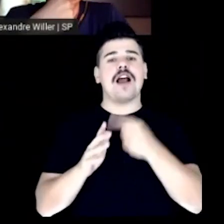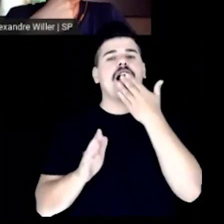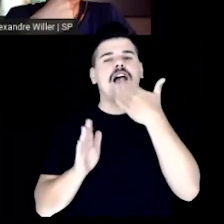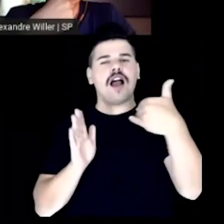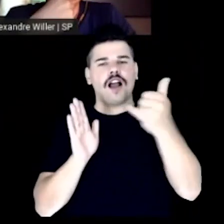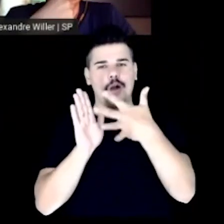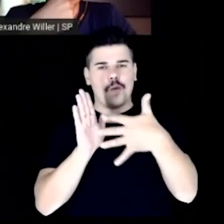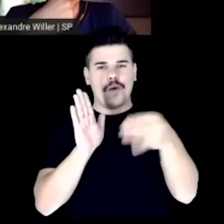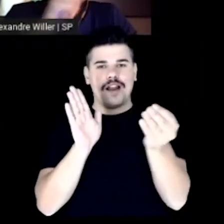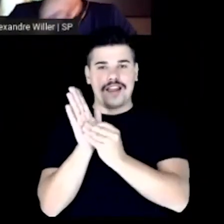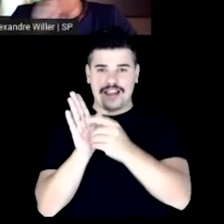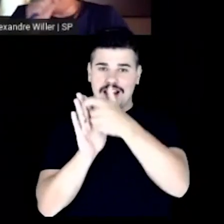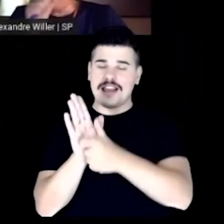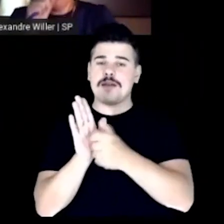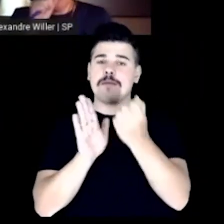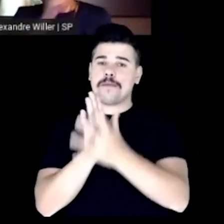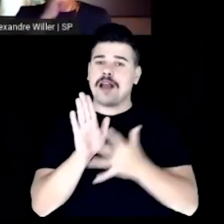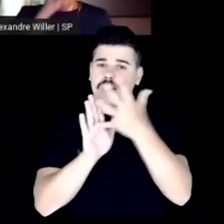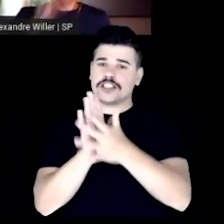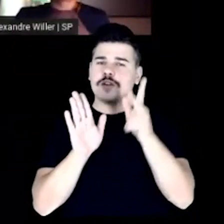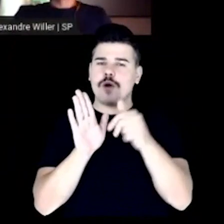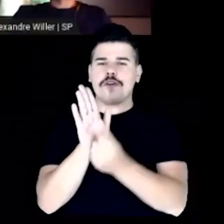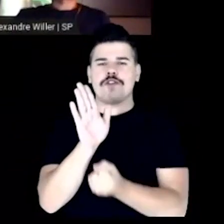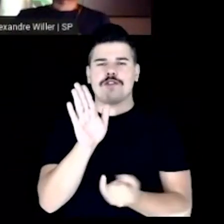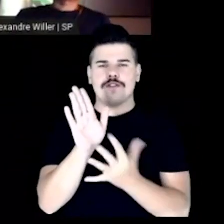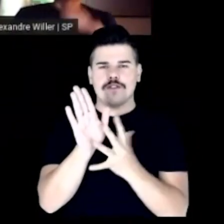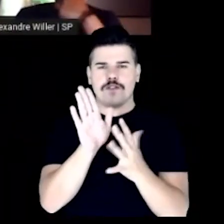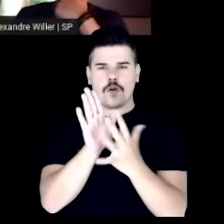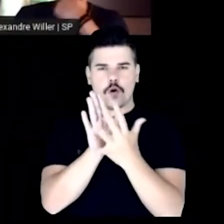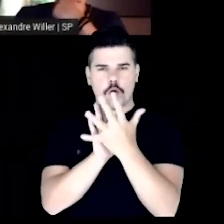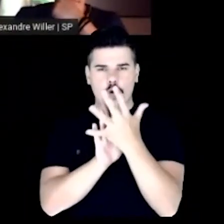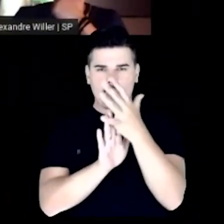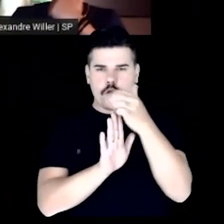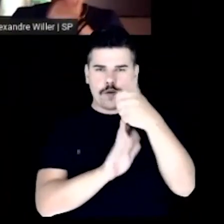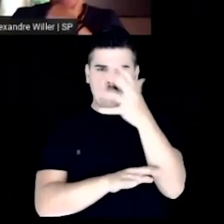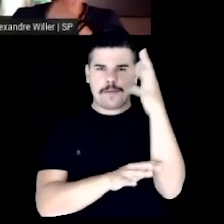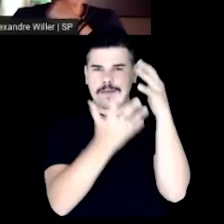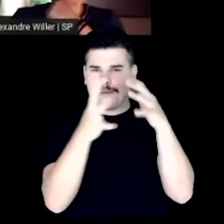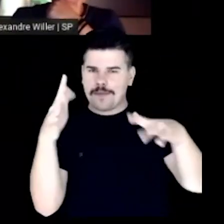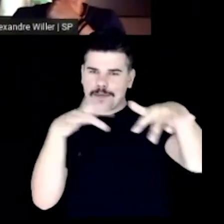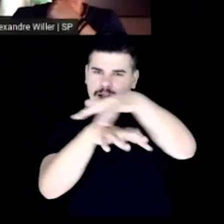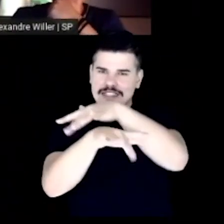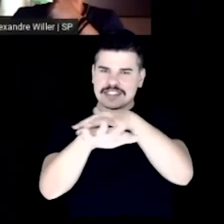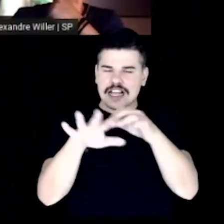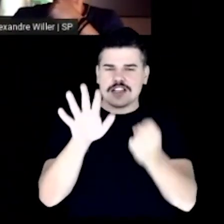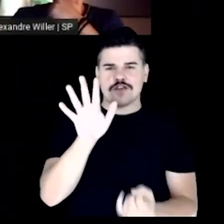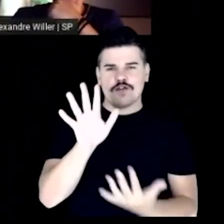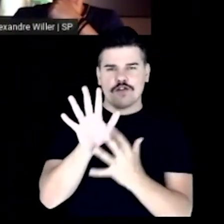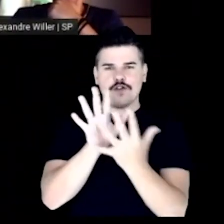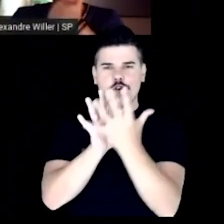é uma figura, é uma aquarela que tem uma imagem assim, de uma figura em chamas atravessando uma paisagem,